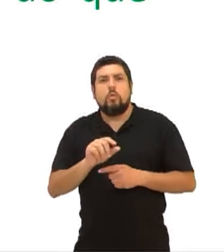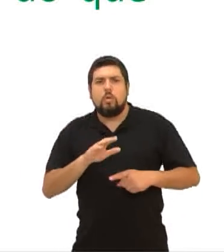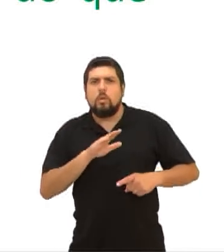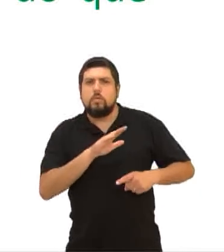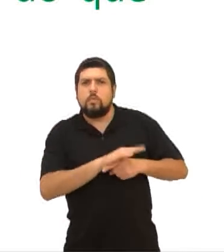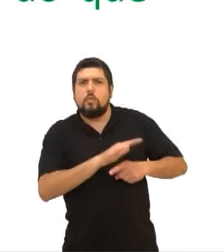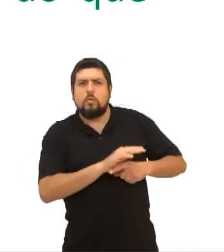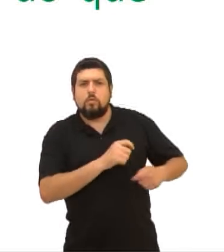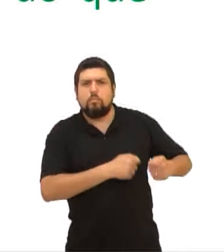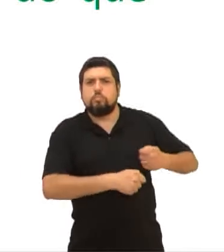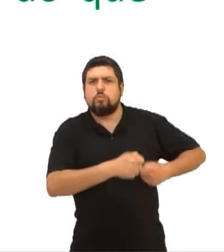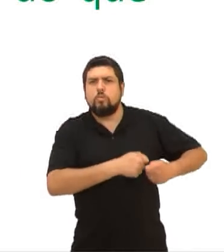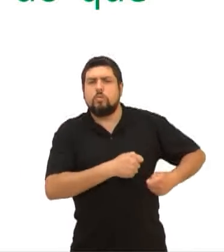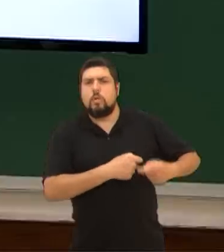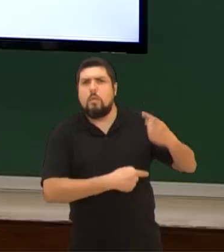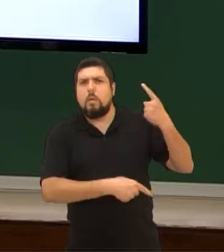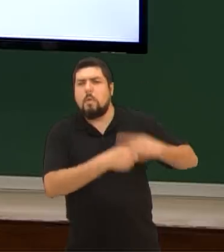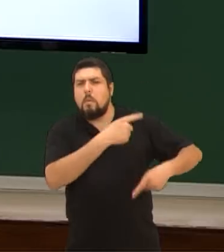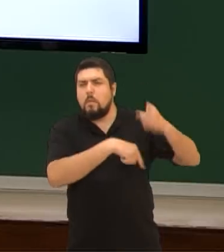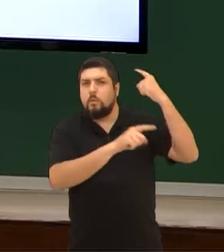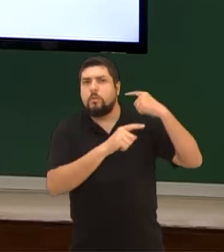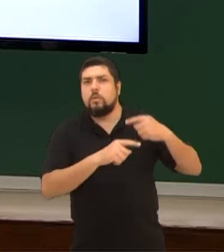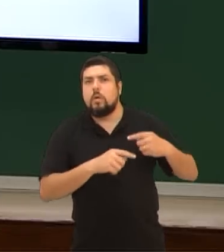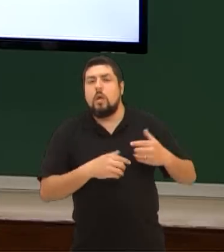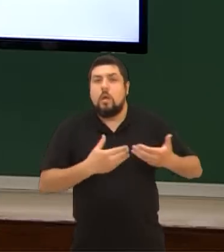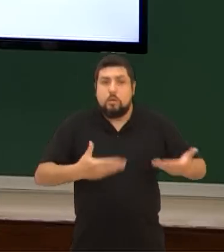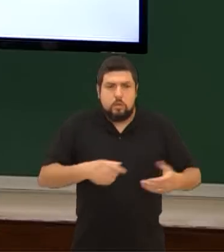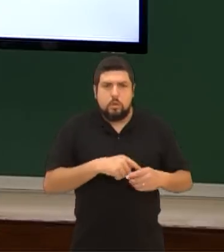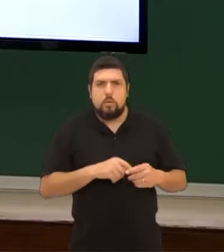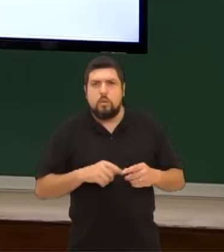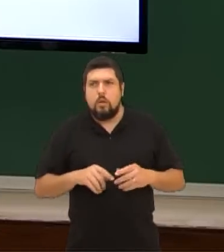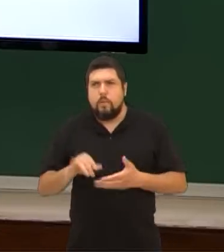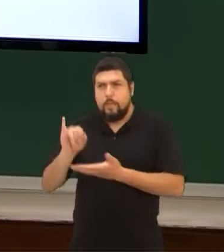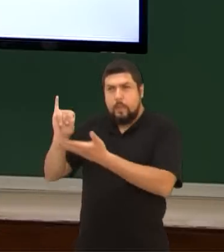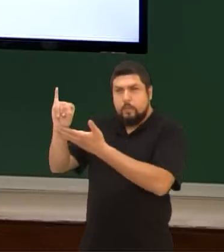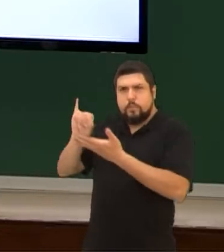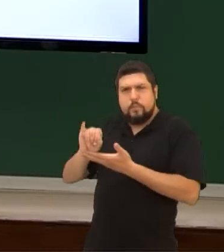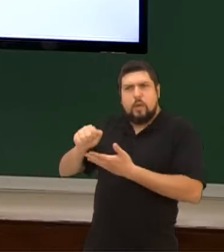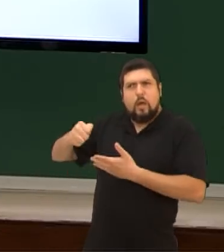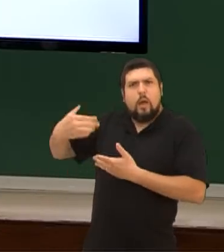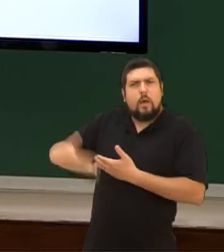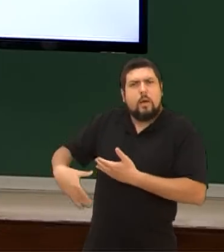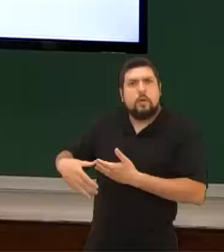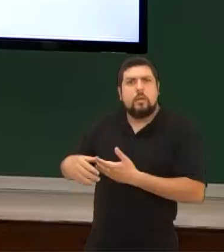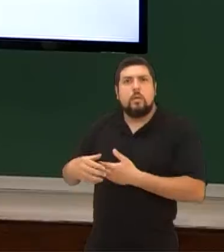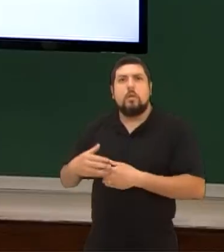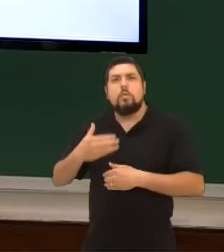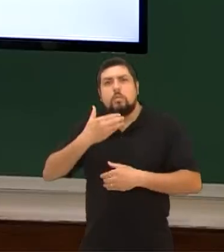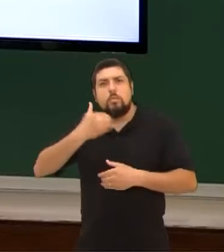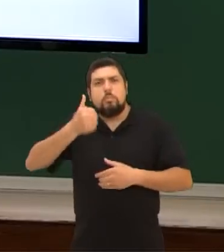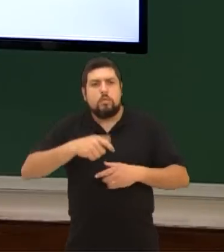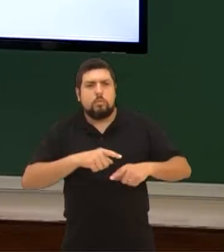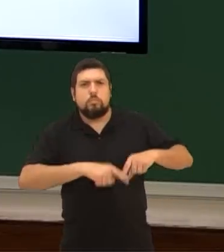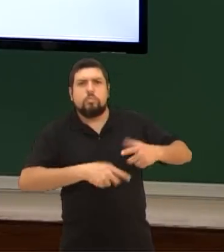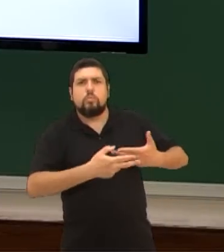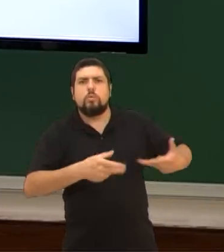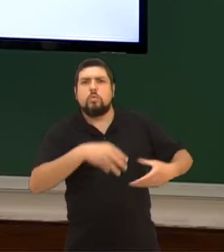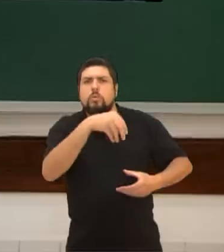Brasil, afinal de contas era mais barato, devido aos impostos cobrados pela tarifa, produzir os produtos aqui no